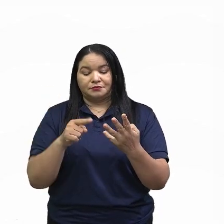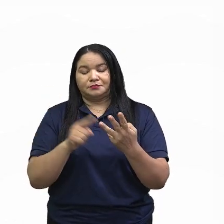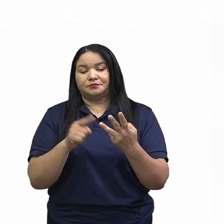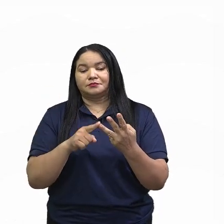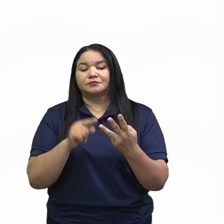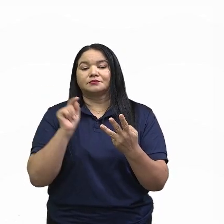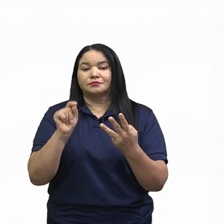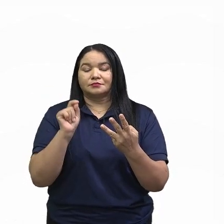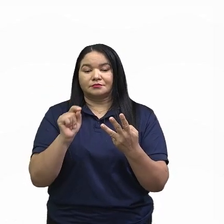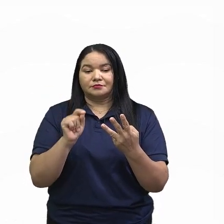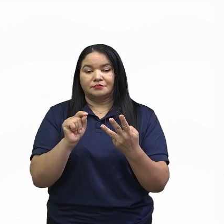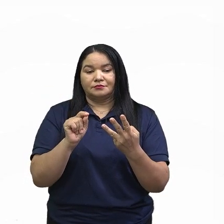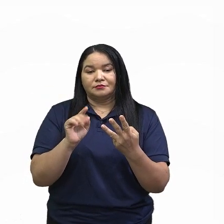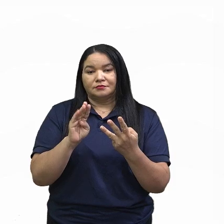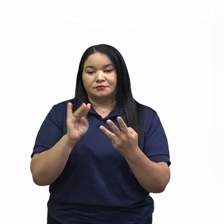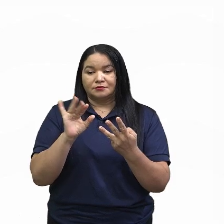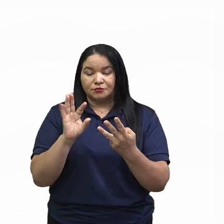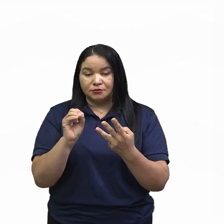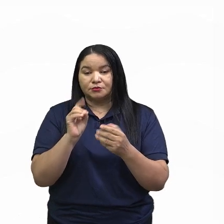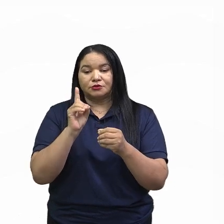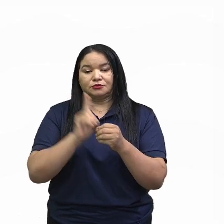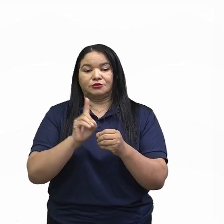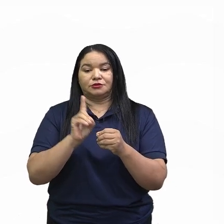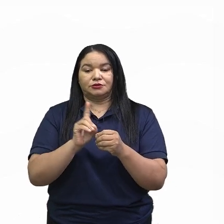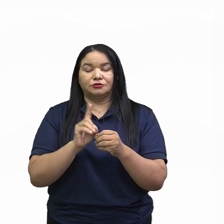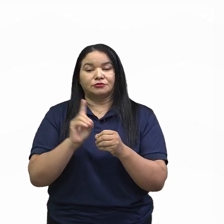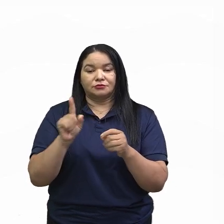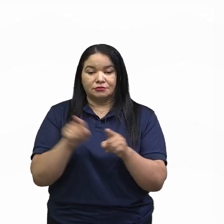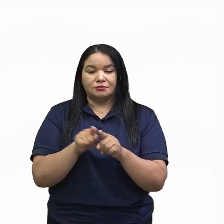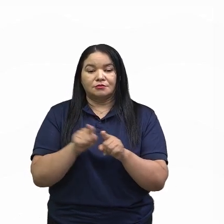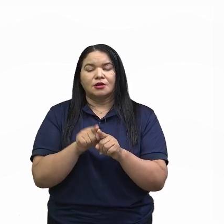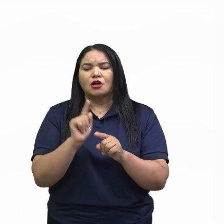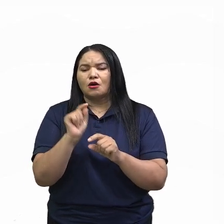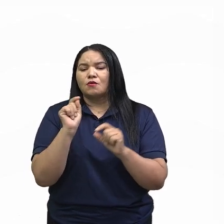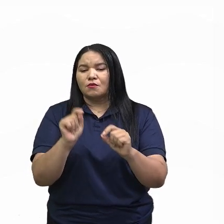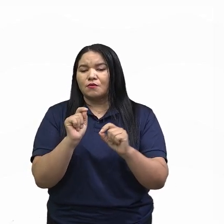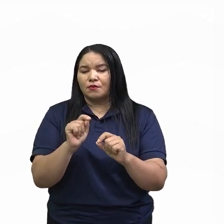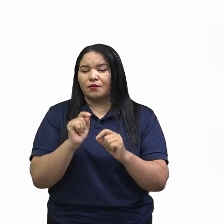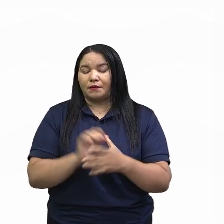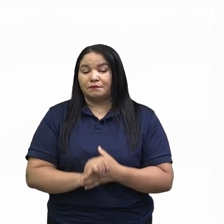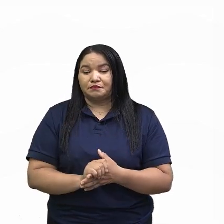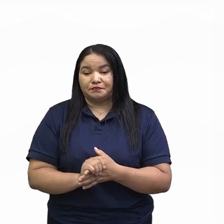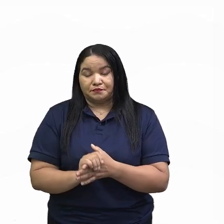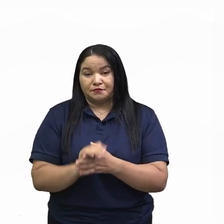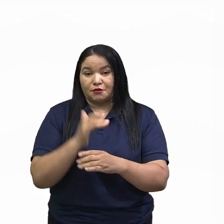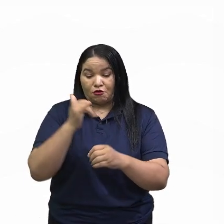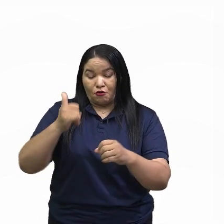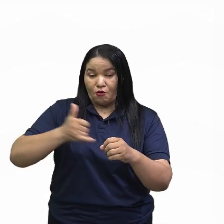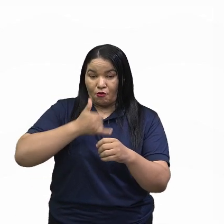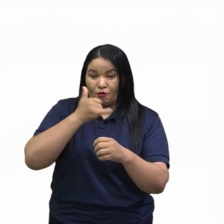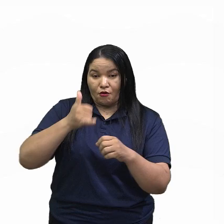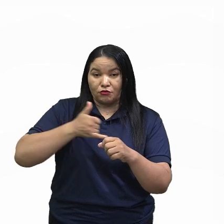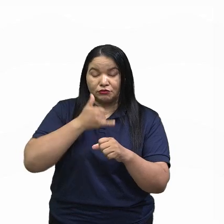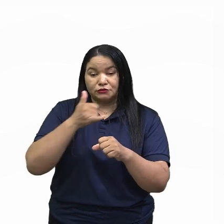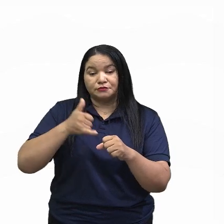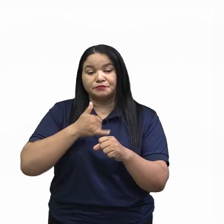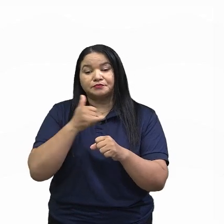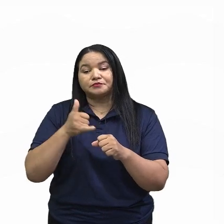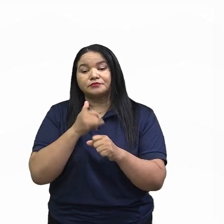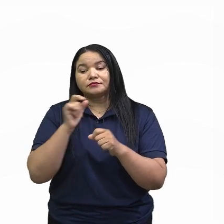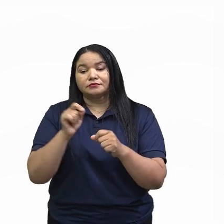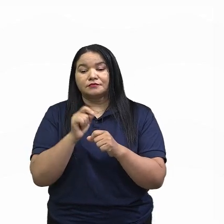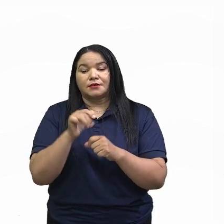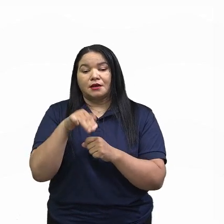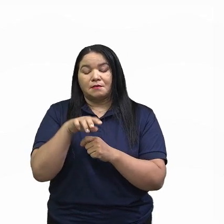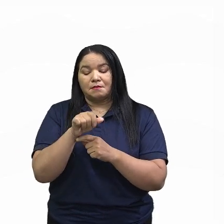biodiesel, tá certo? O biodiesel, ele é obtido de óleos vegetais como o óleo da